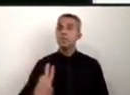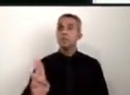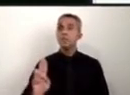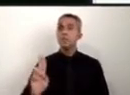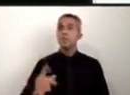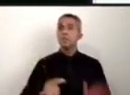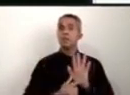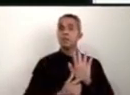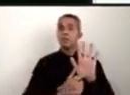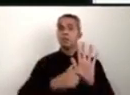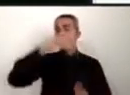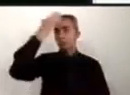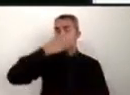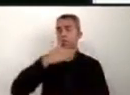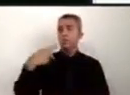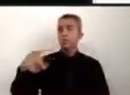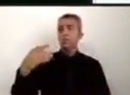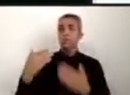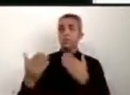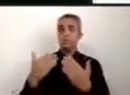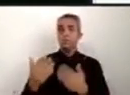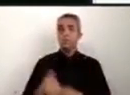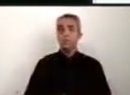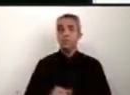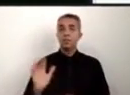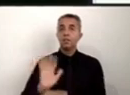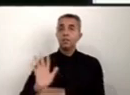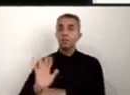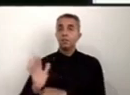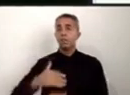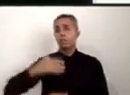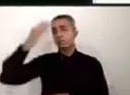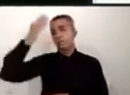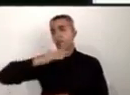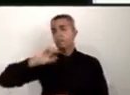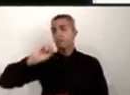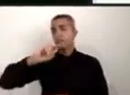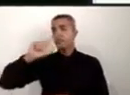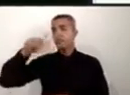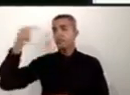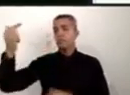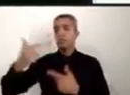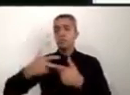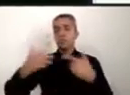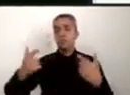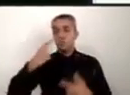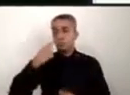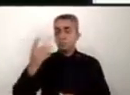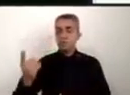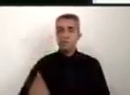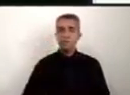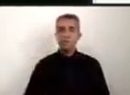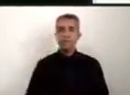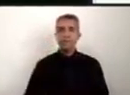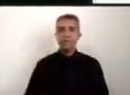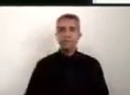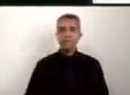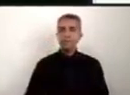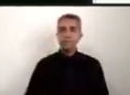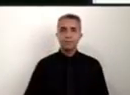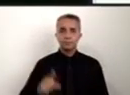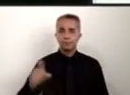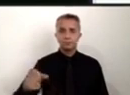prova dessa conversa, vídeo, testemunha ou outra situação. Ele não vai falar os